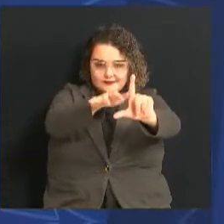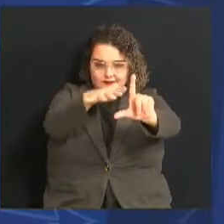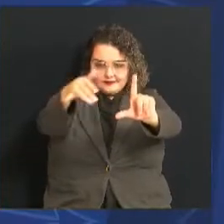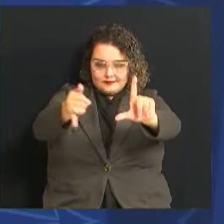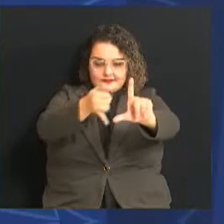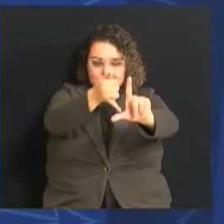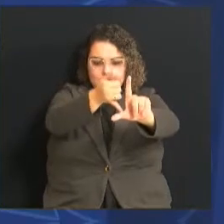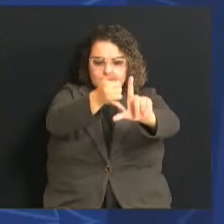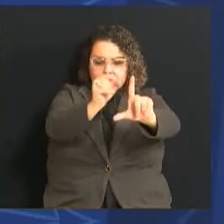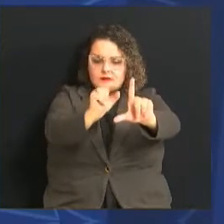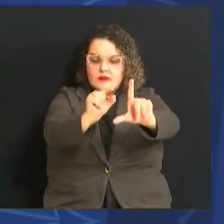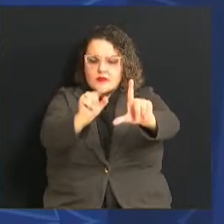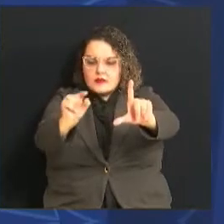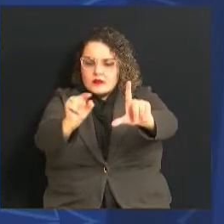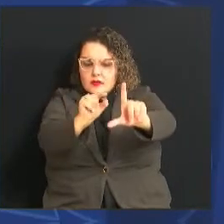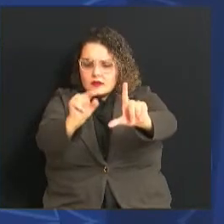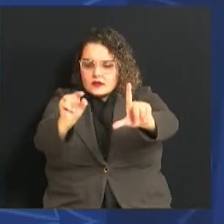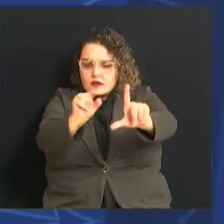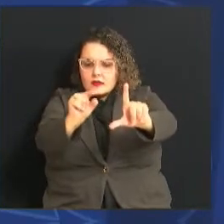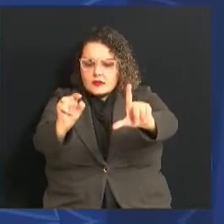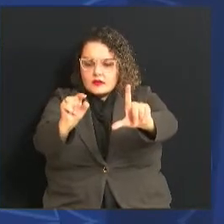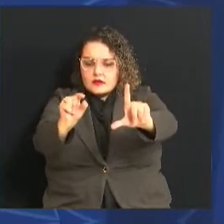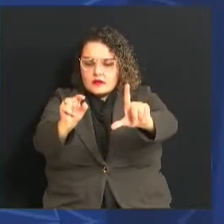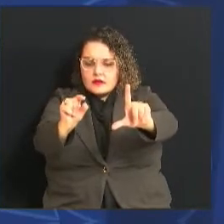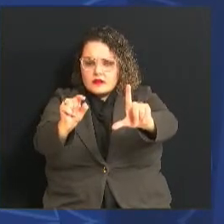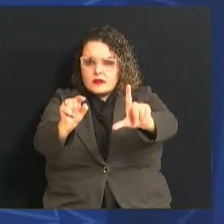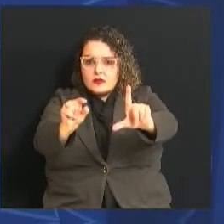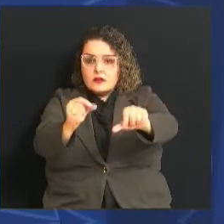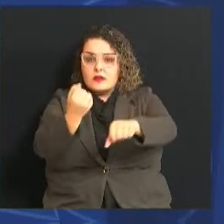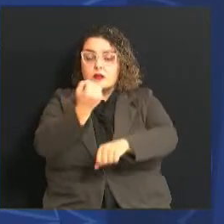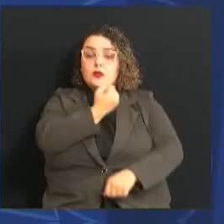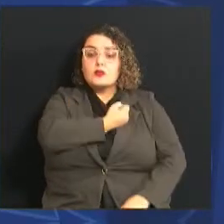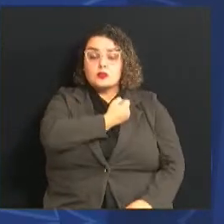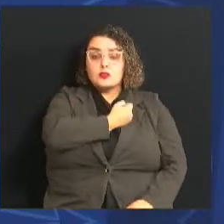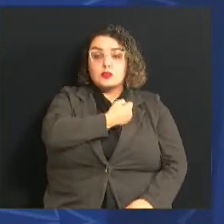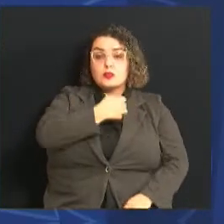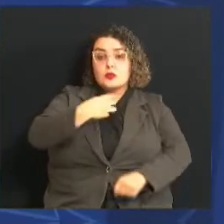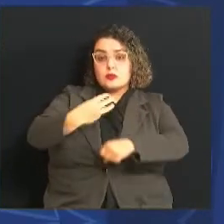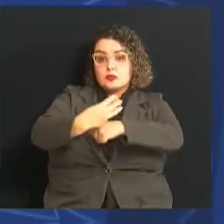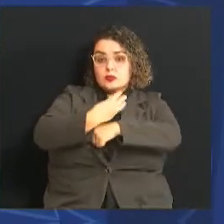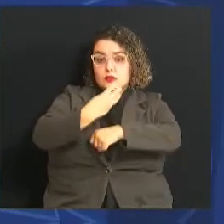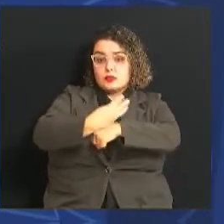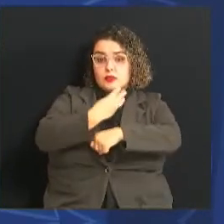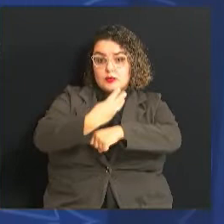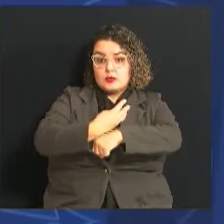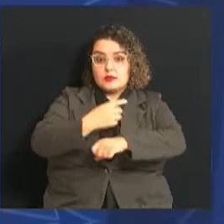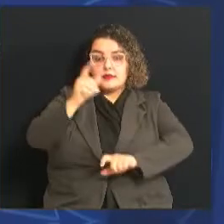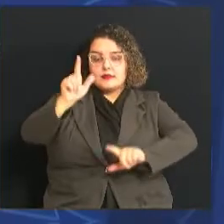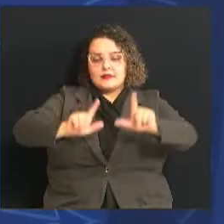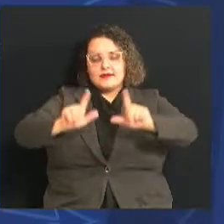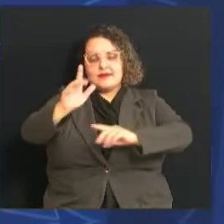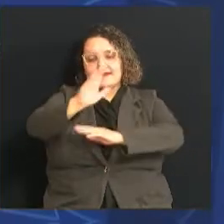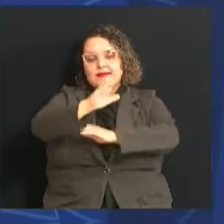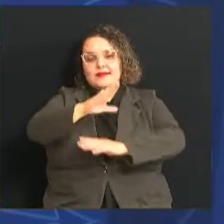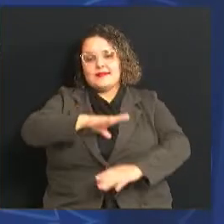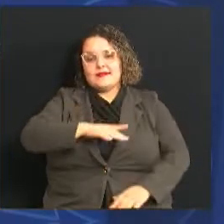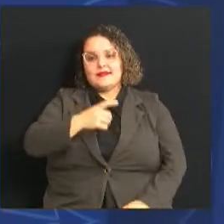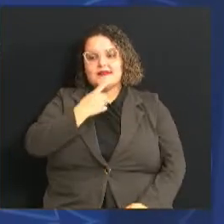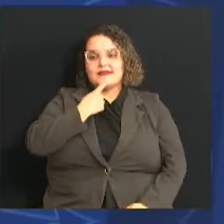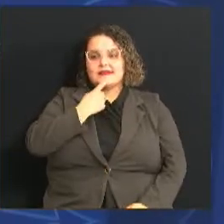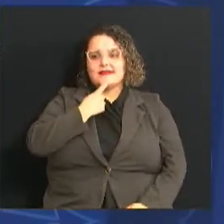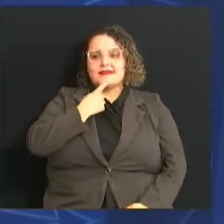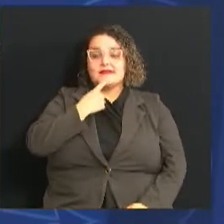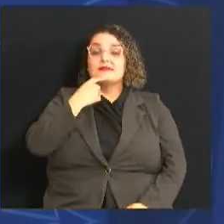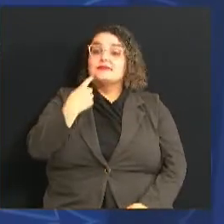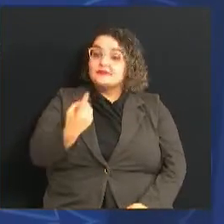você aponta aqui, ó, para este QR Code, porque aí já vai aparecer na tela do seu celular o WhatsApp da TV Câmara Campinas e aí você